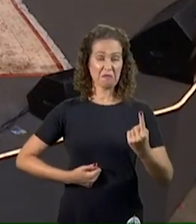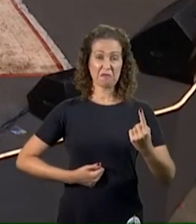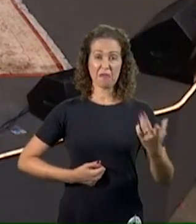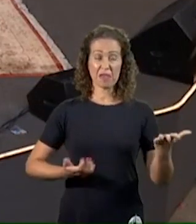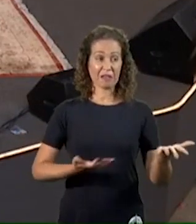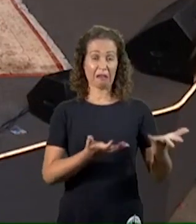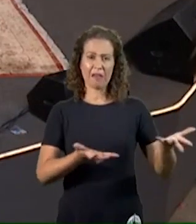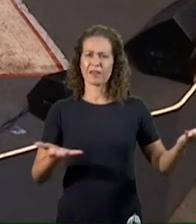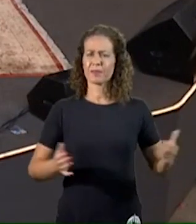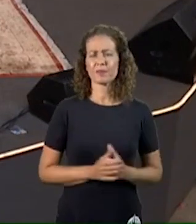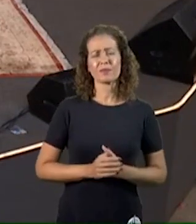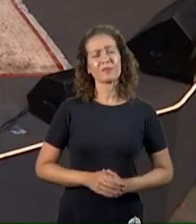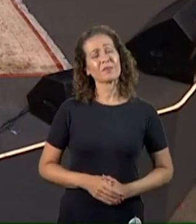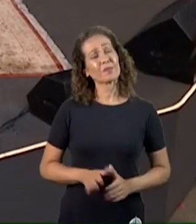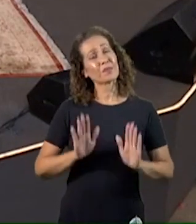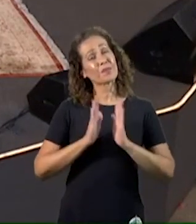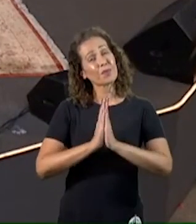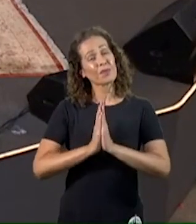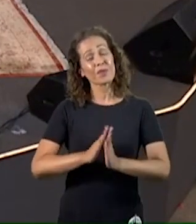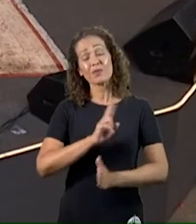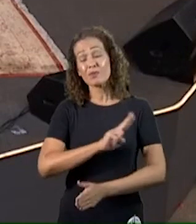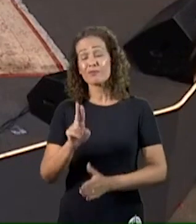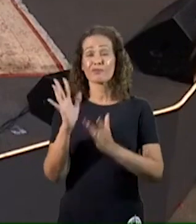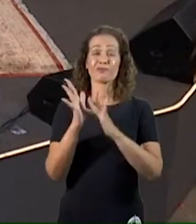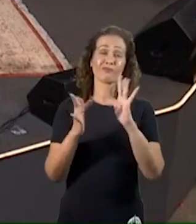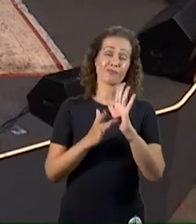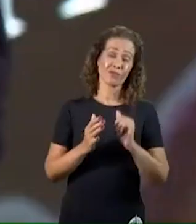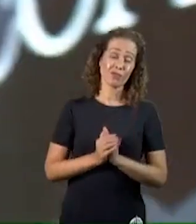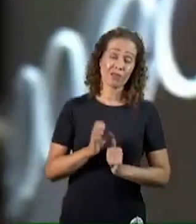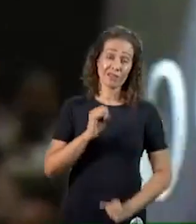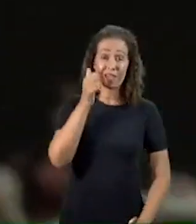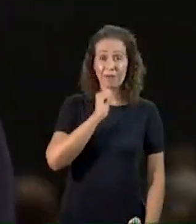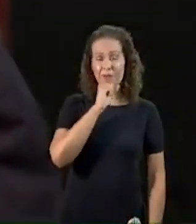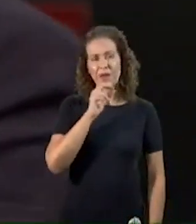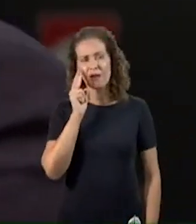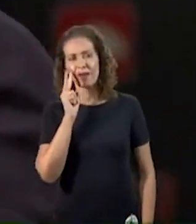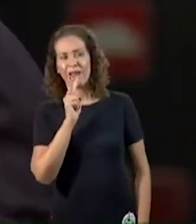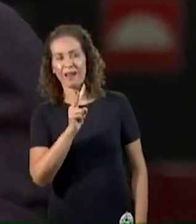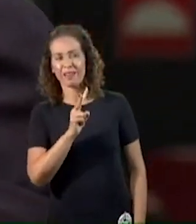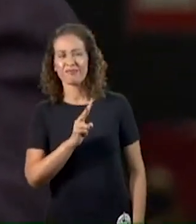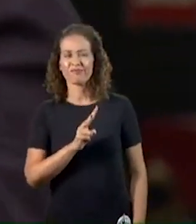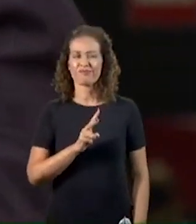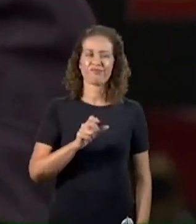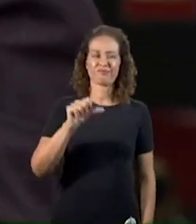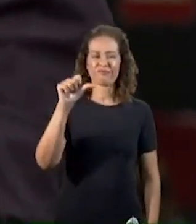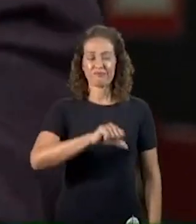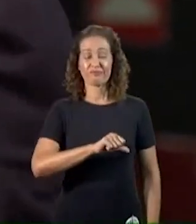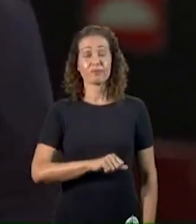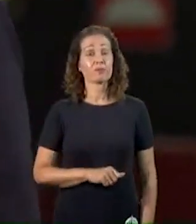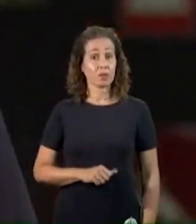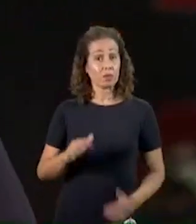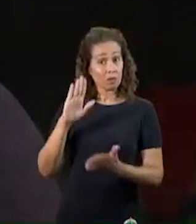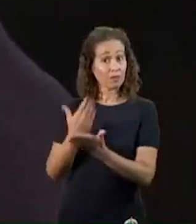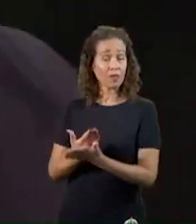de Jesus, em nome de Jesus, se a sua mãe olhar no troço e falar: não presta, não presta. Sua mãe